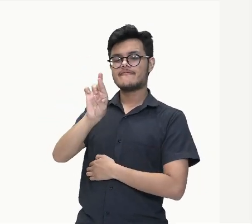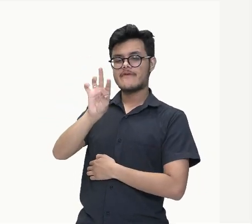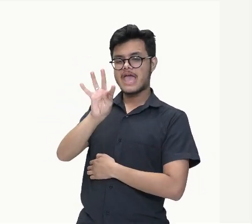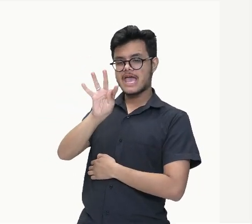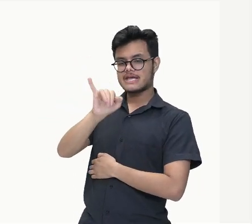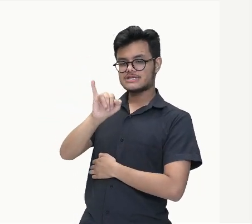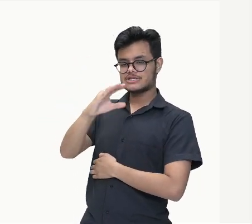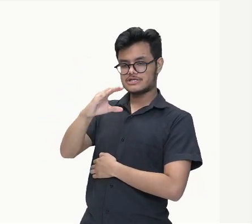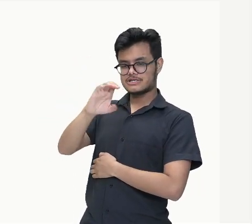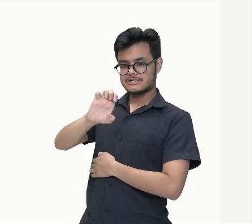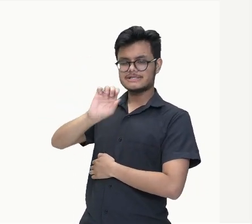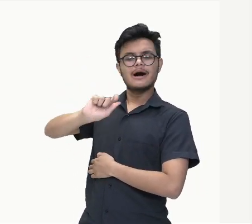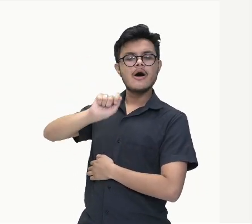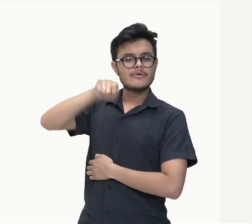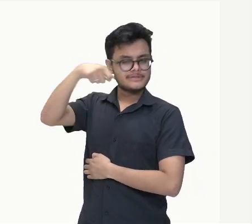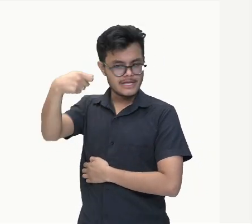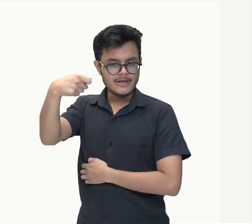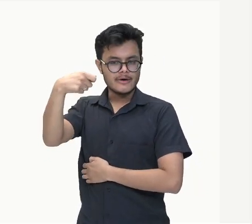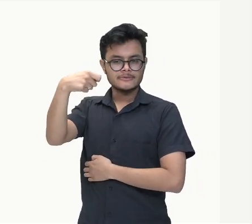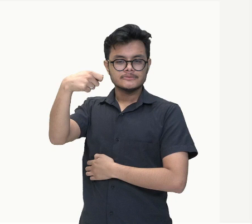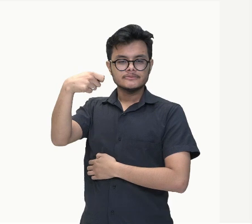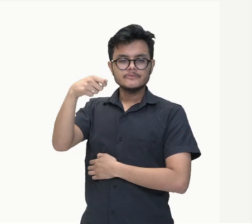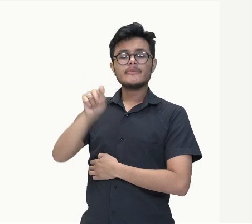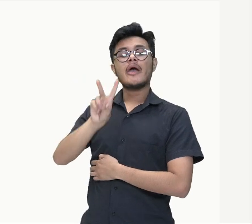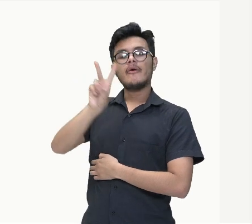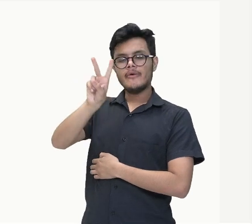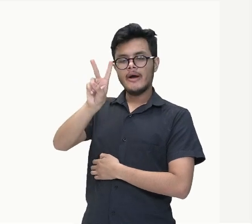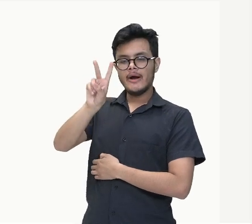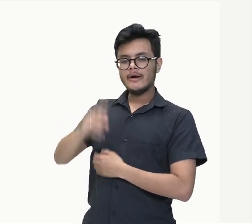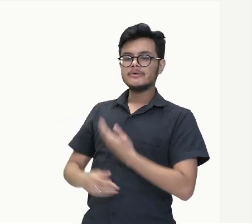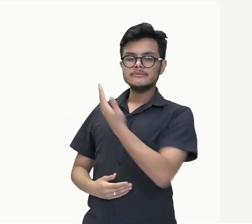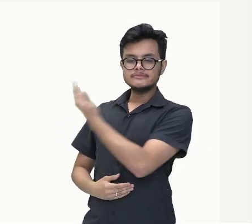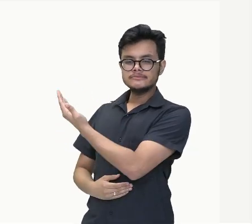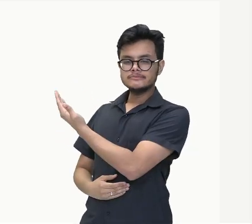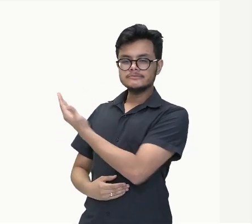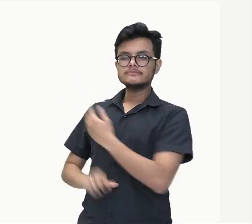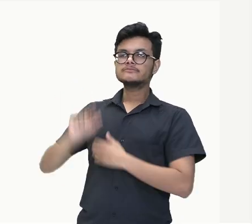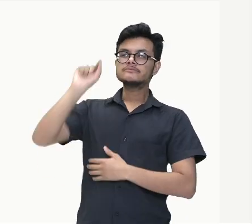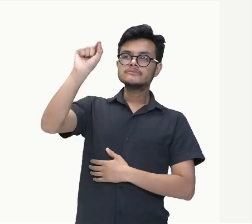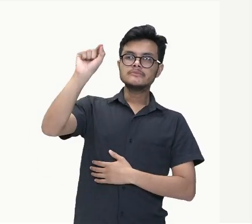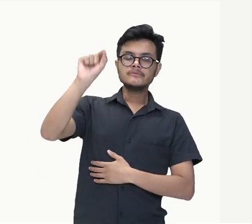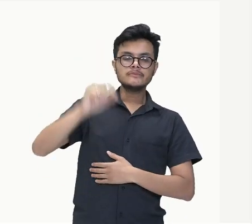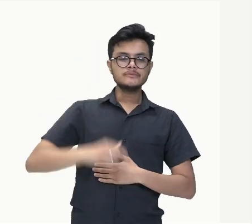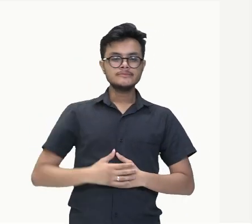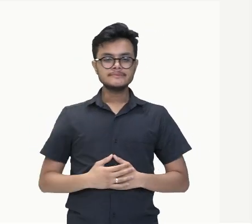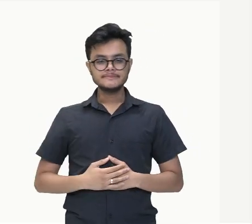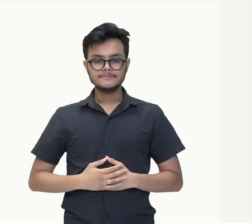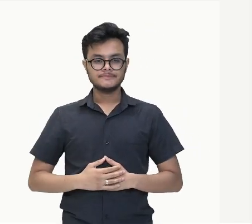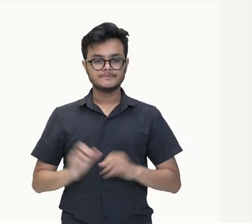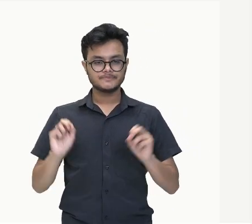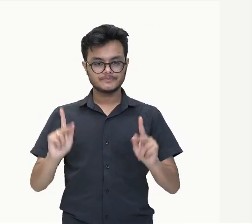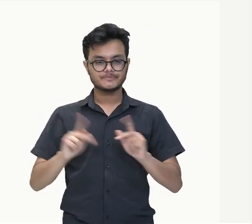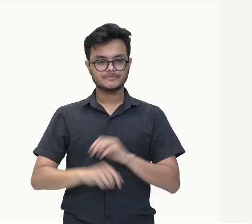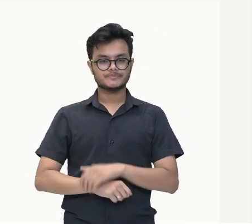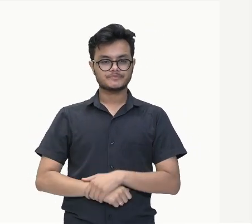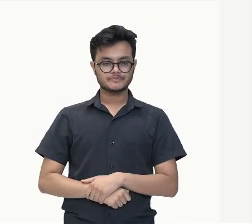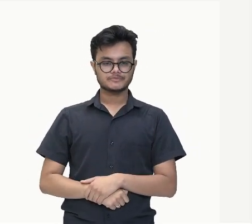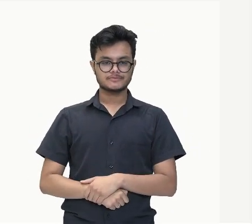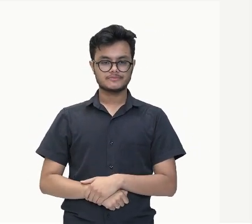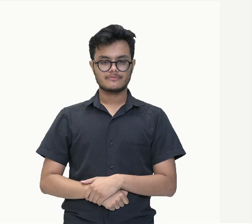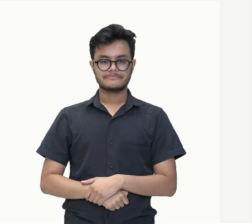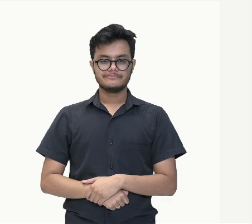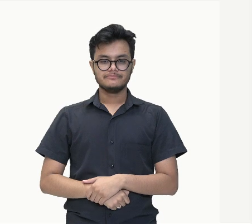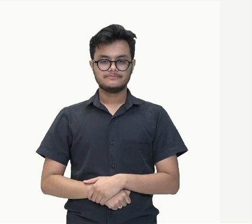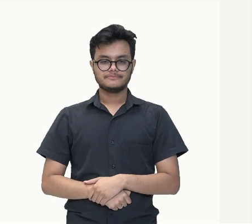parábola, tá? É o vértice, é bem aqui, o ponto máximo que a bola vai atingir,